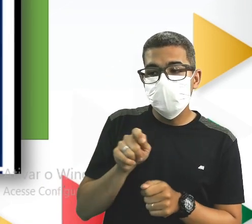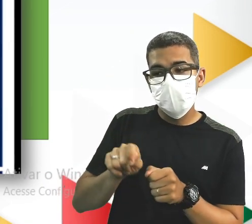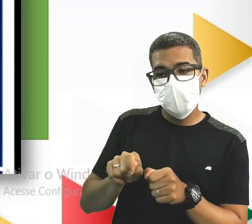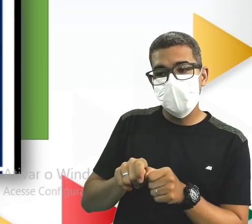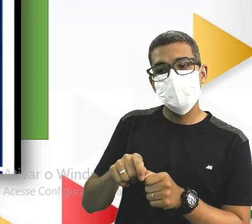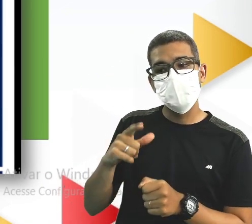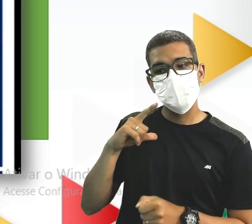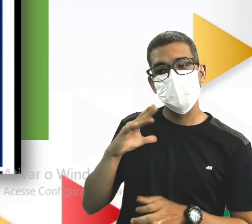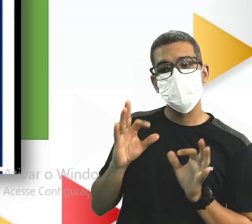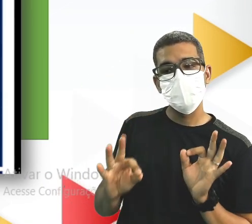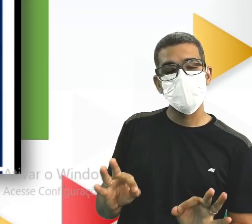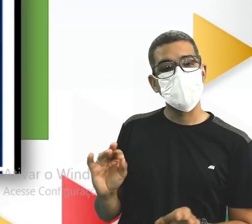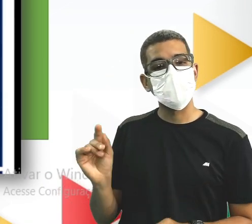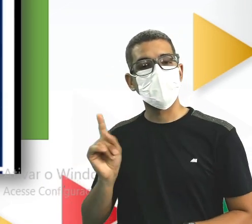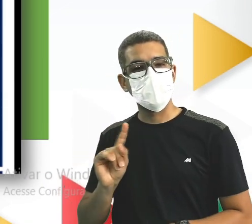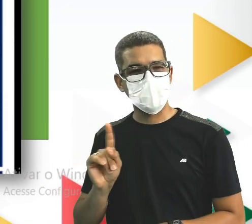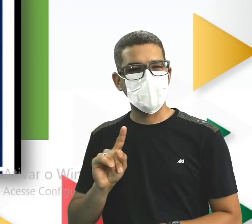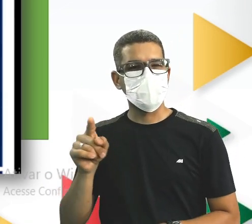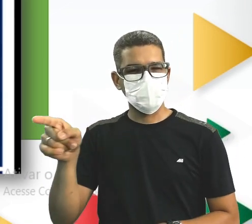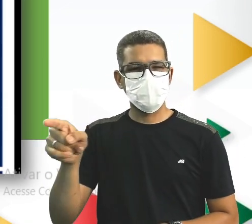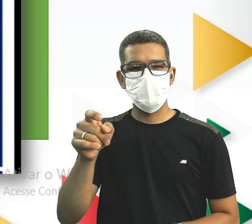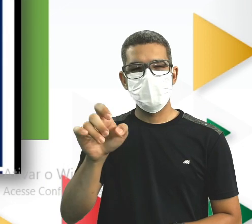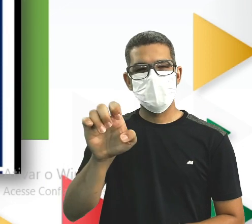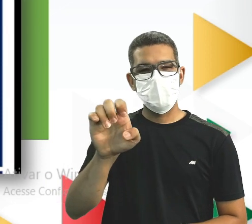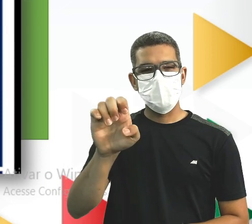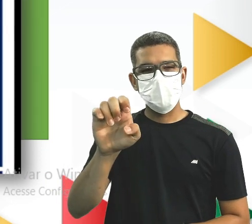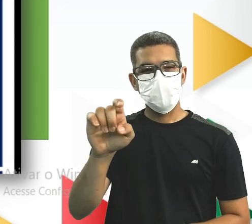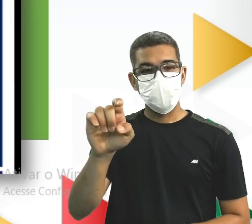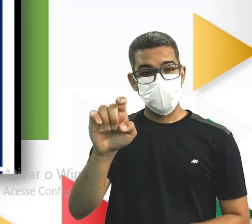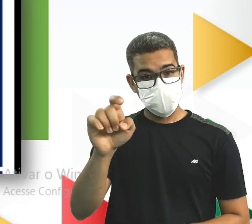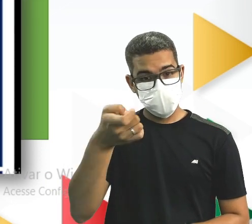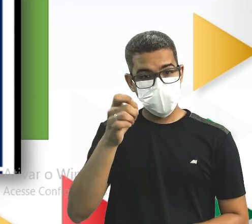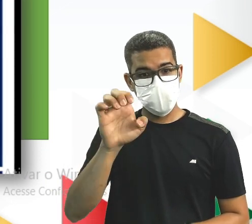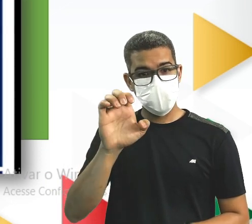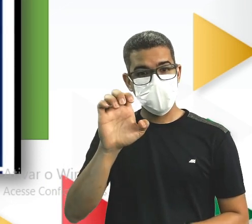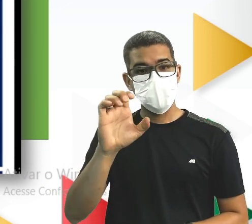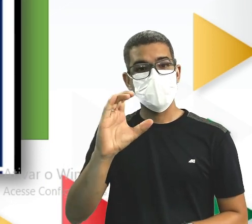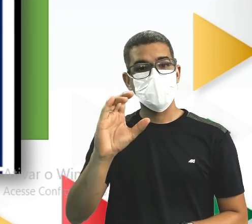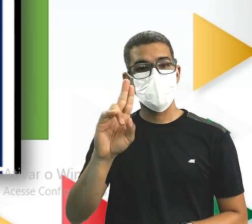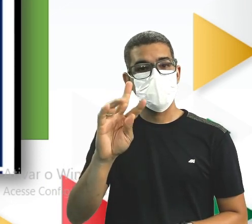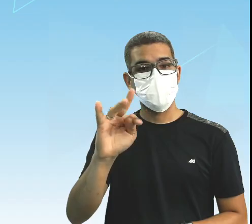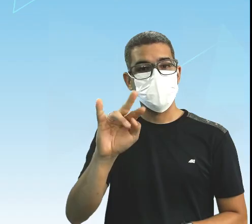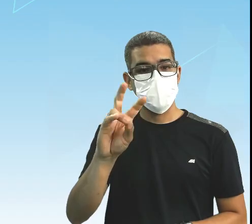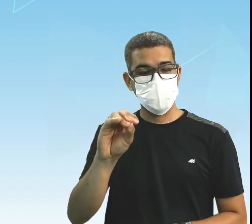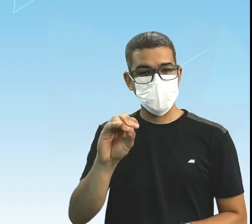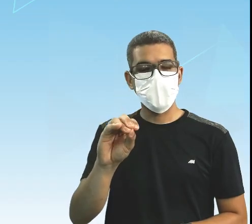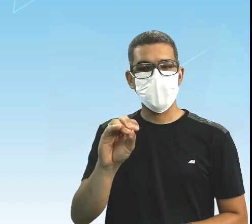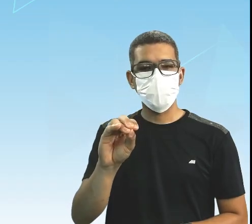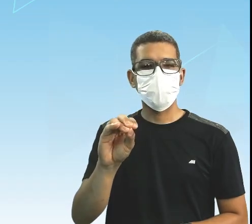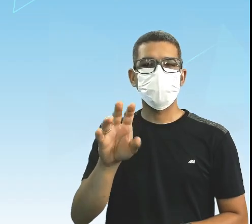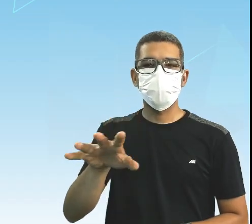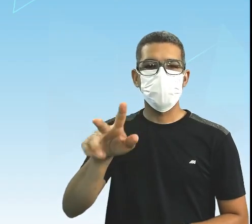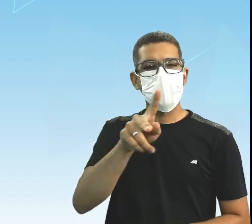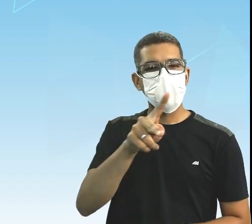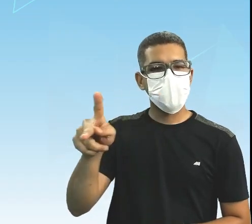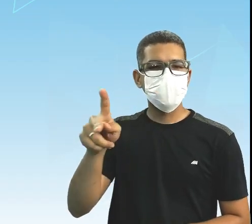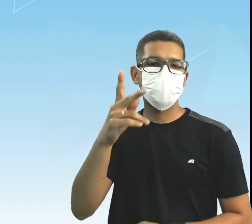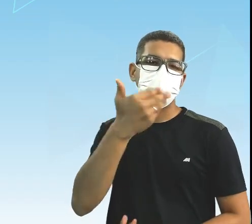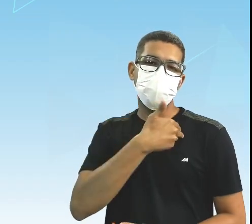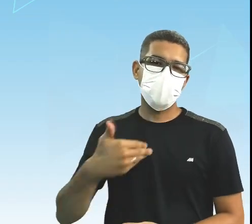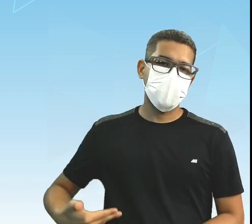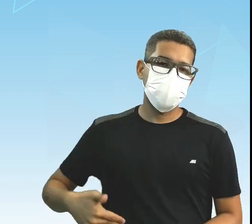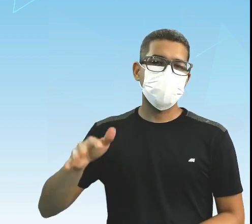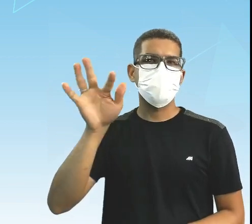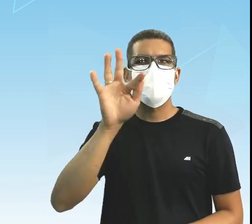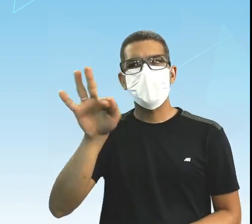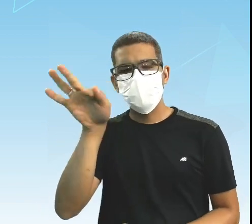Quem é executivo? Está lembrado do que eu acabei de falar? São os representantes da presidente da República, que é o federal, o